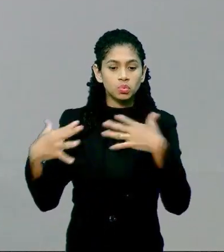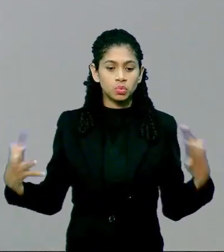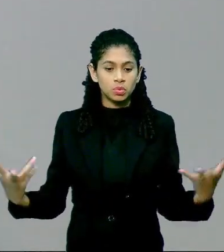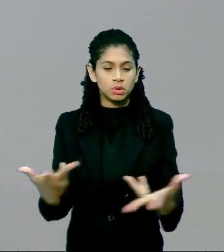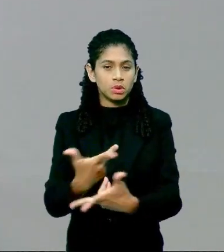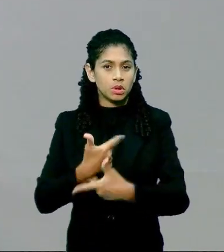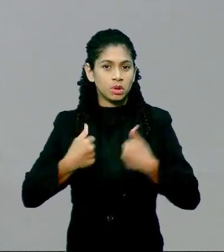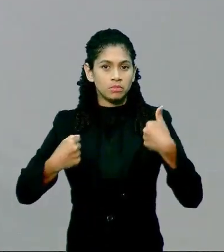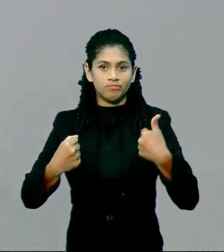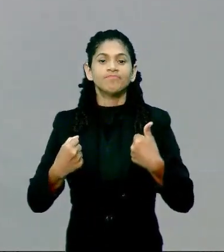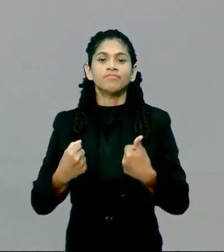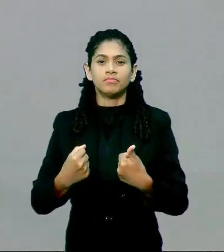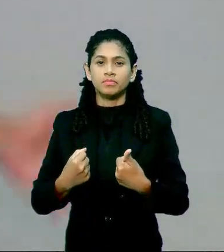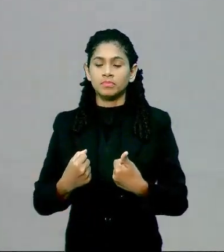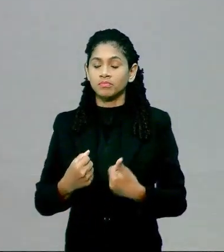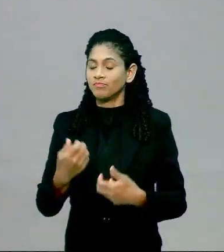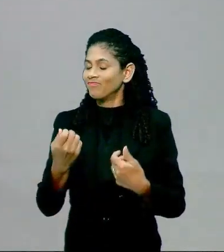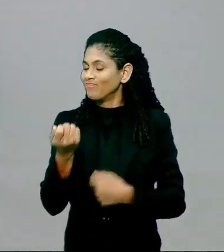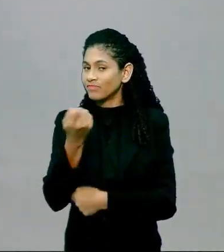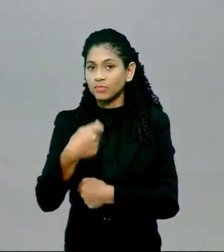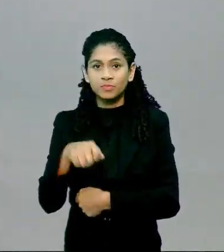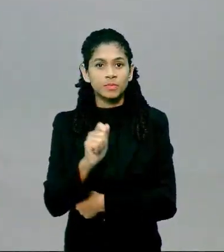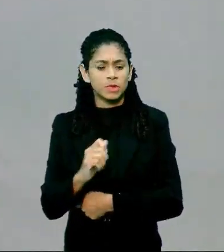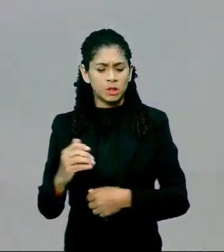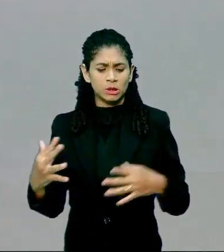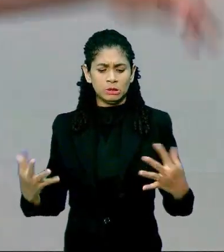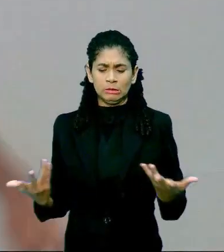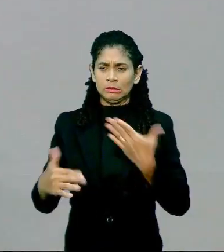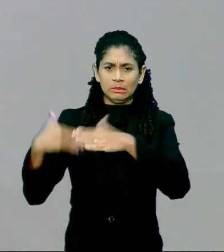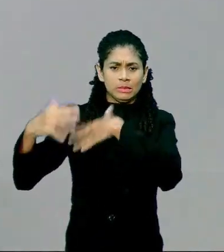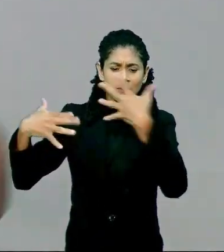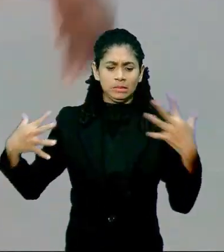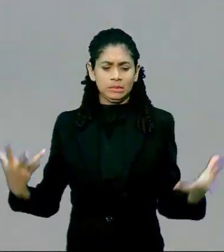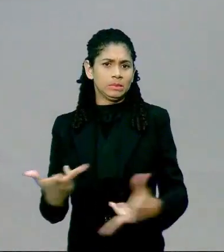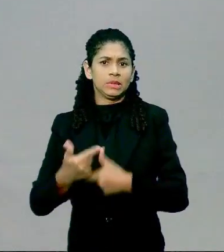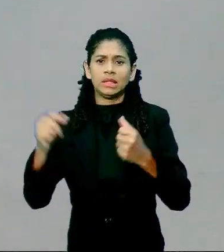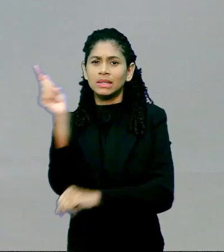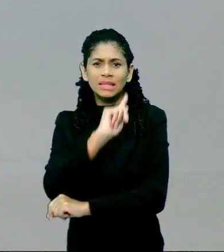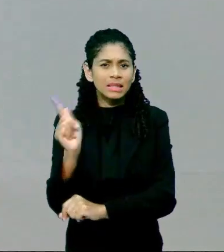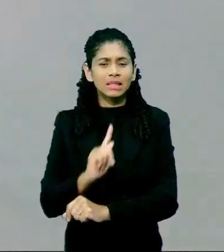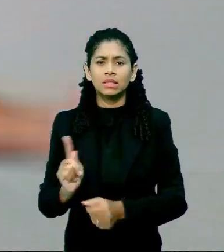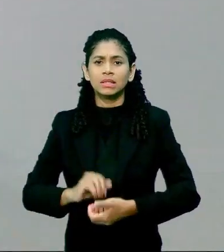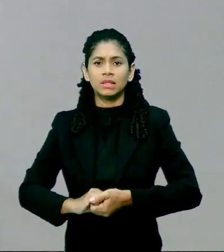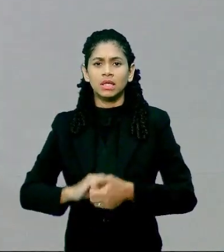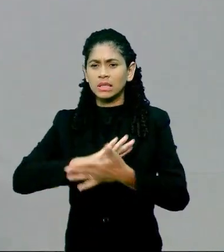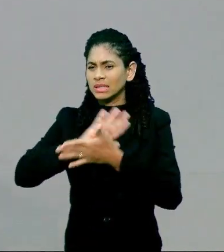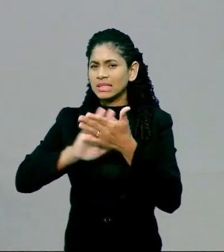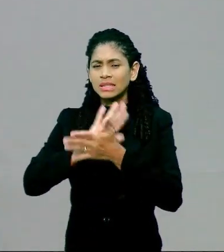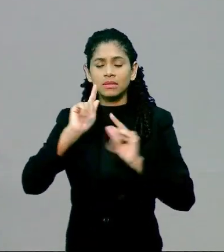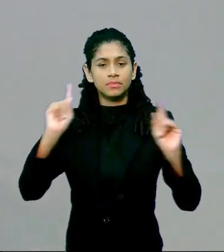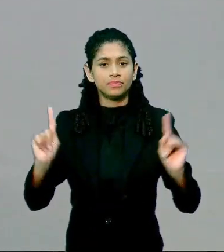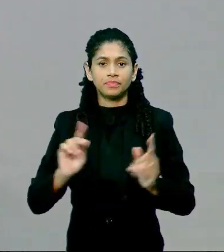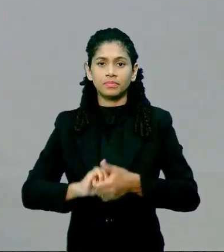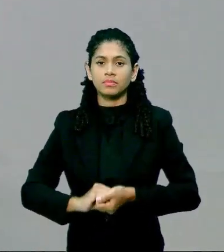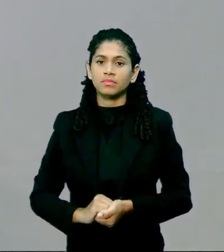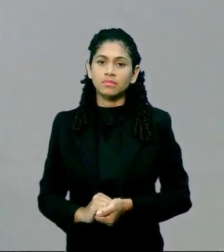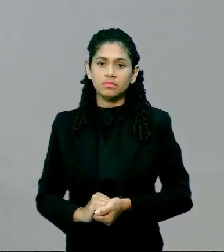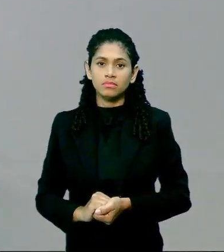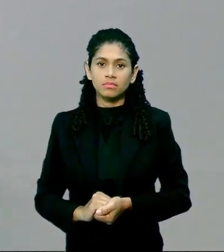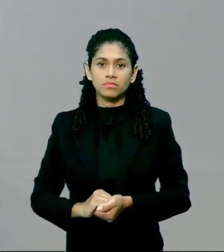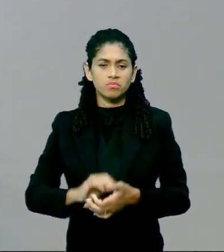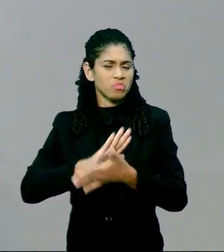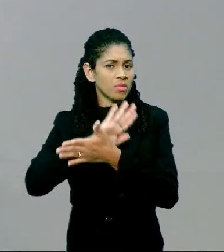de nada, eu não tenho que desenvolver nada. Eu tenho que vivenciar, aprender, experienciar, curtir, me divertir, ser feliz. Então, nada